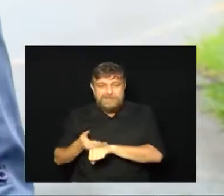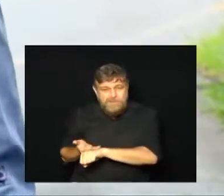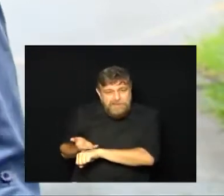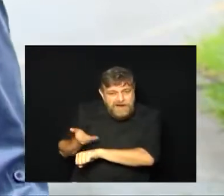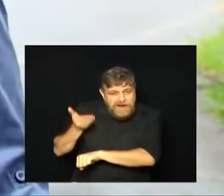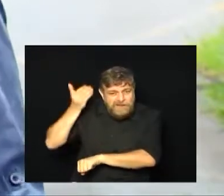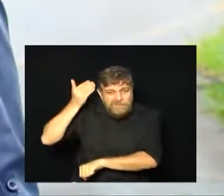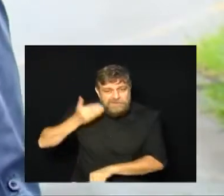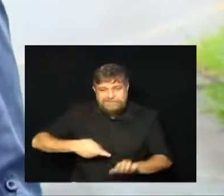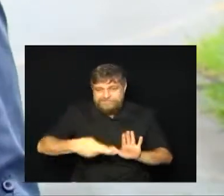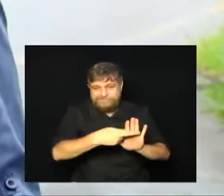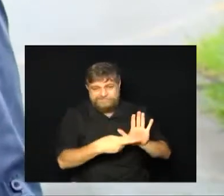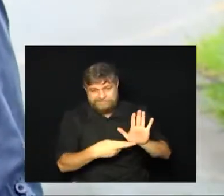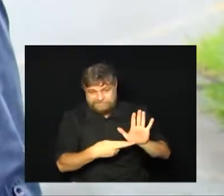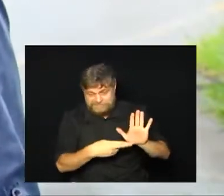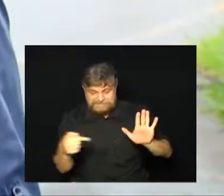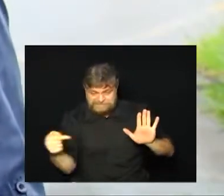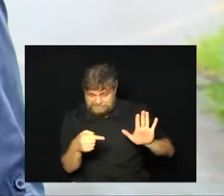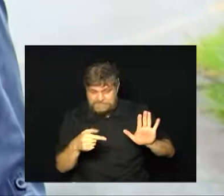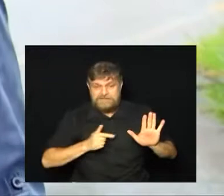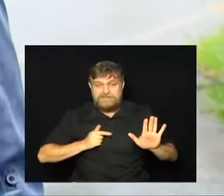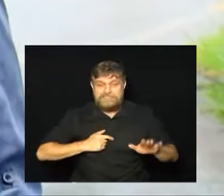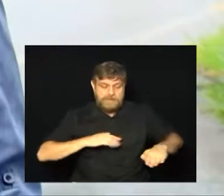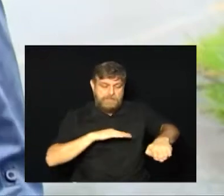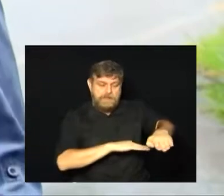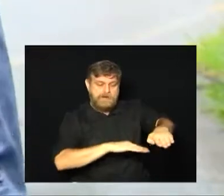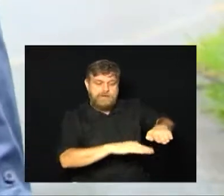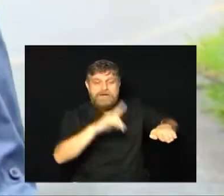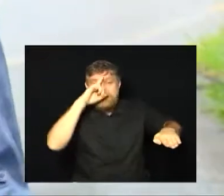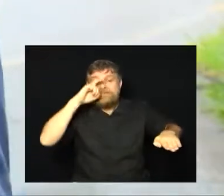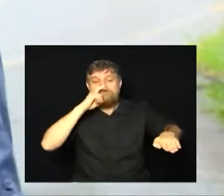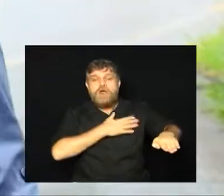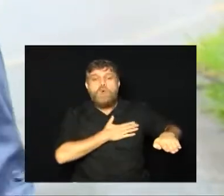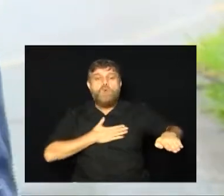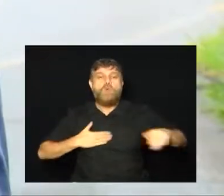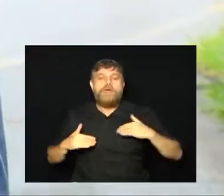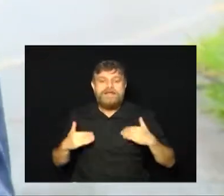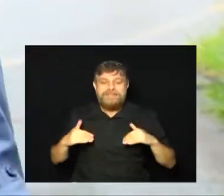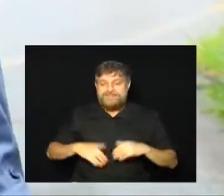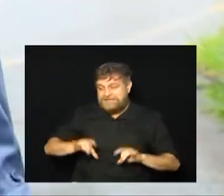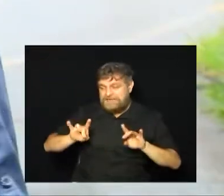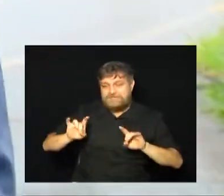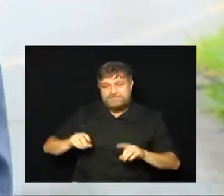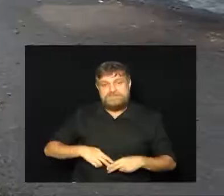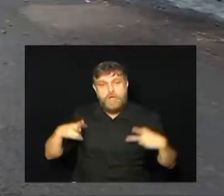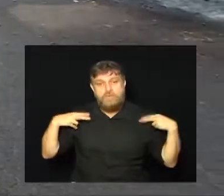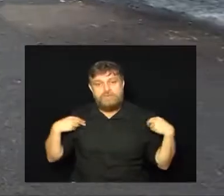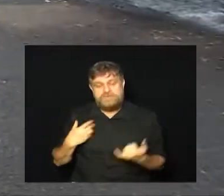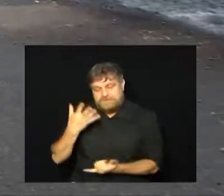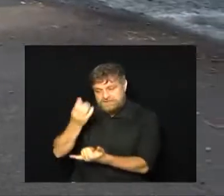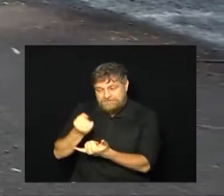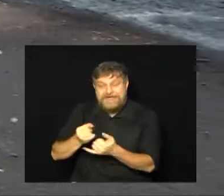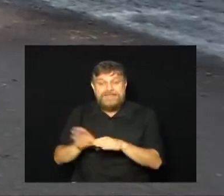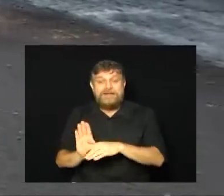o permitido. Então o bolsão ele vem trazer essa tranquilidade, né? E em especial para os motoristas de aplicativo, taxistas também.